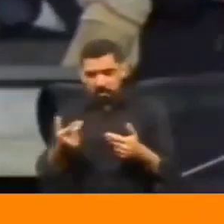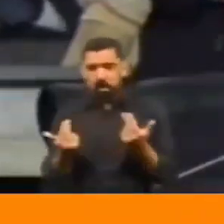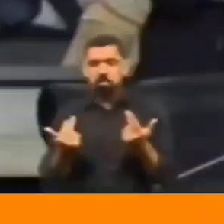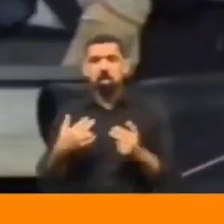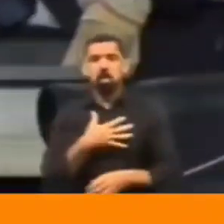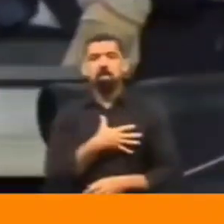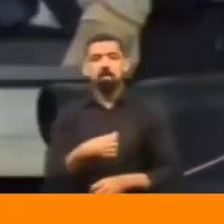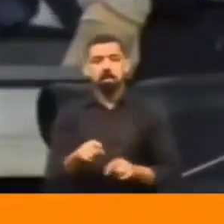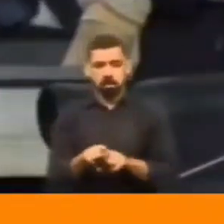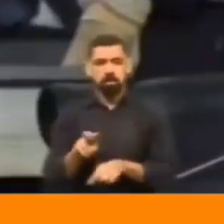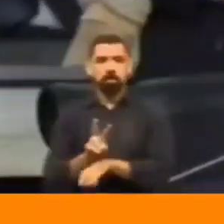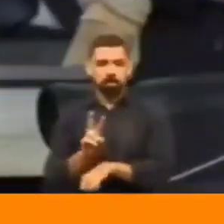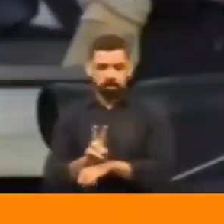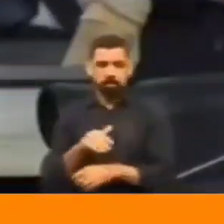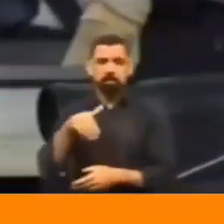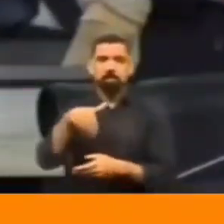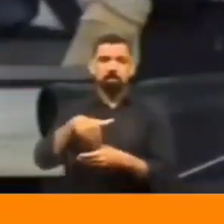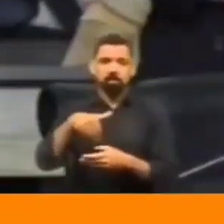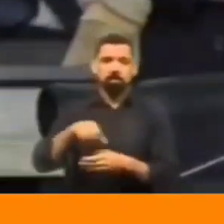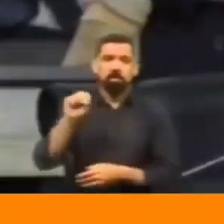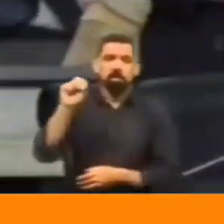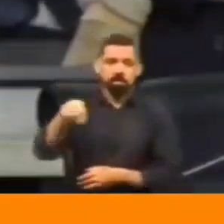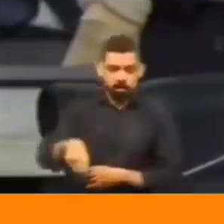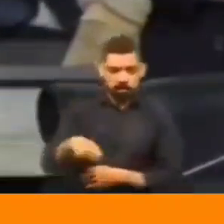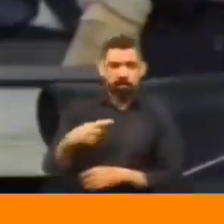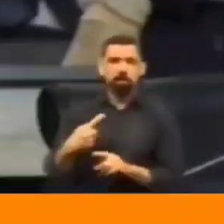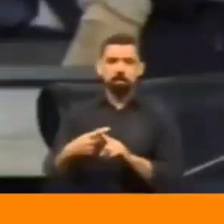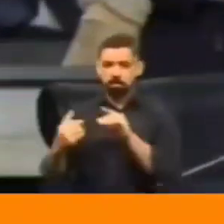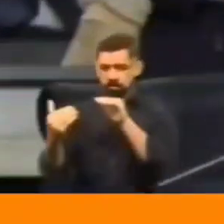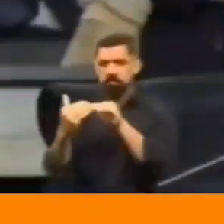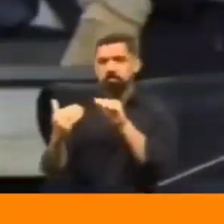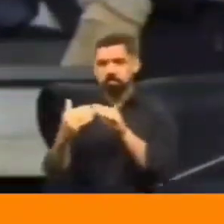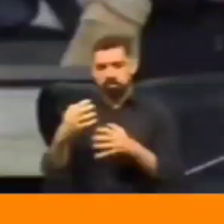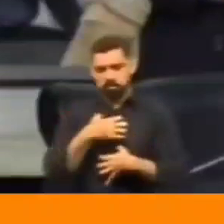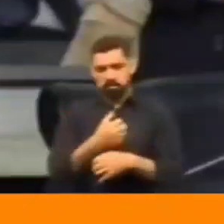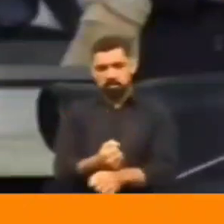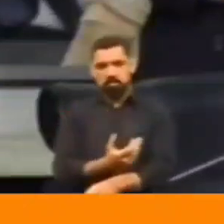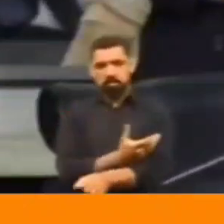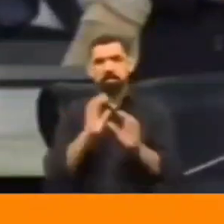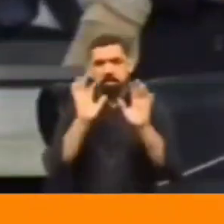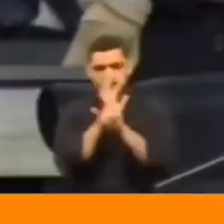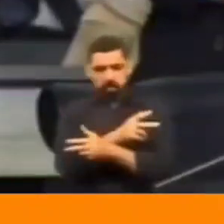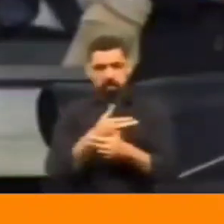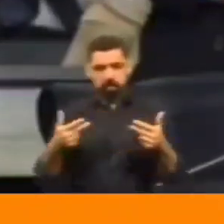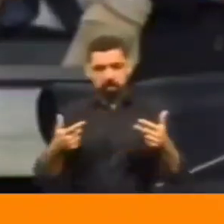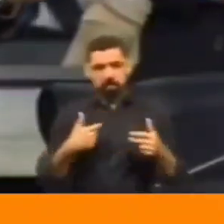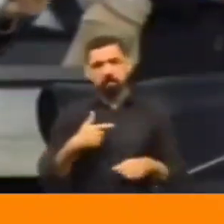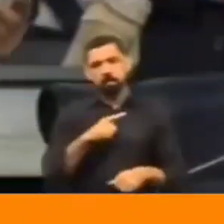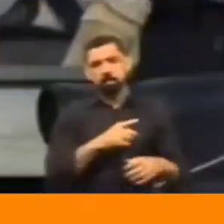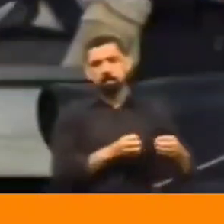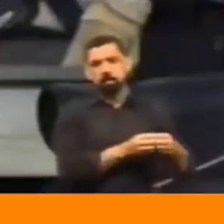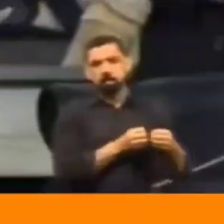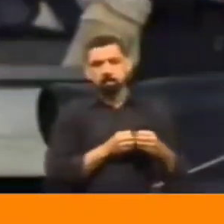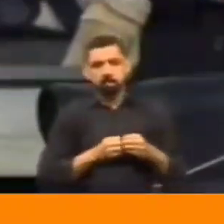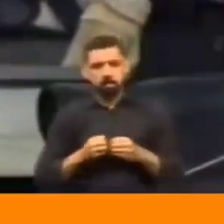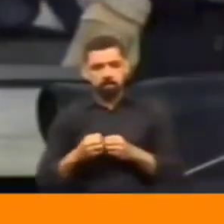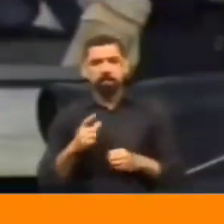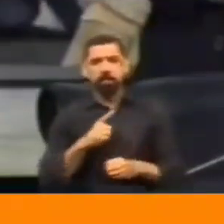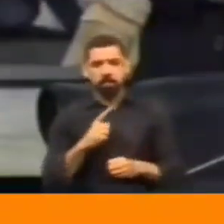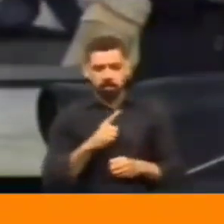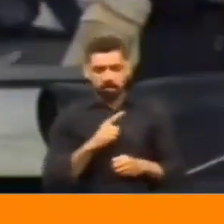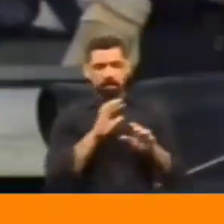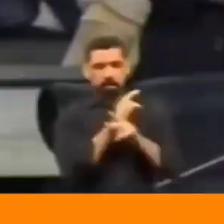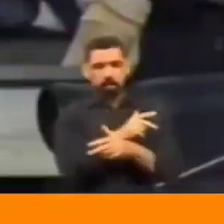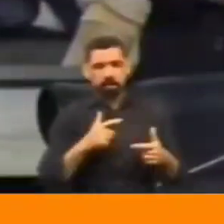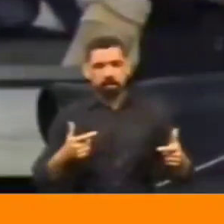um filho. Então, vou votar sim, até pelo meu sentimento. Porque os animais, e eu tenho vizinhos meus que criam animais ali dessa